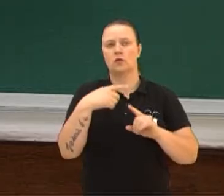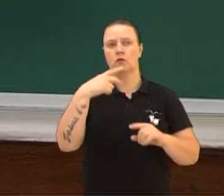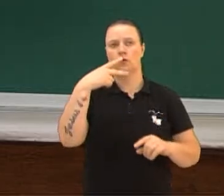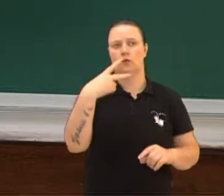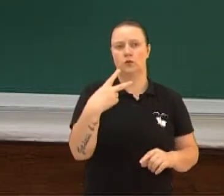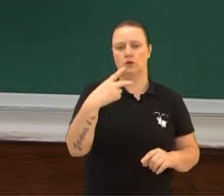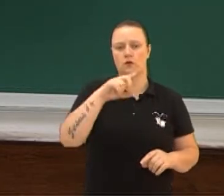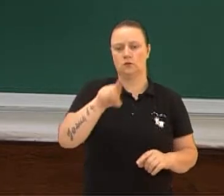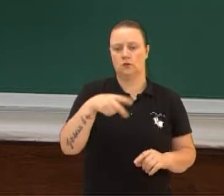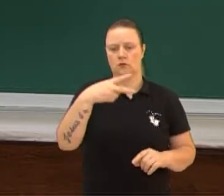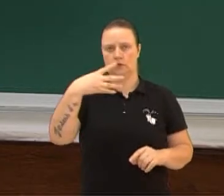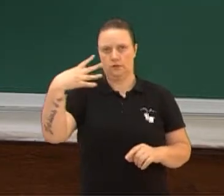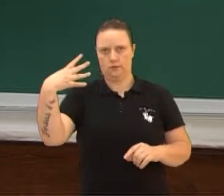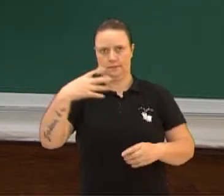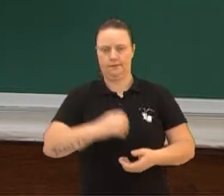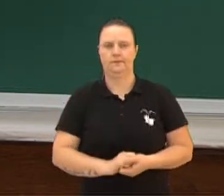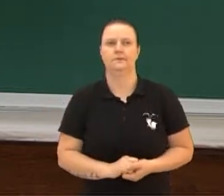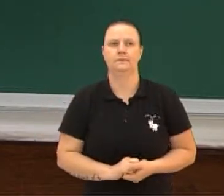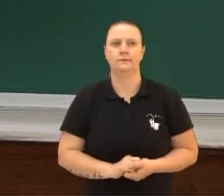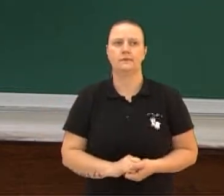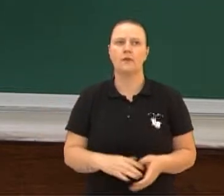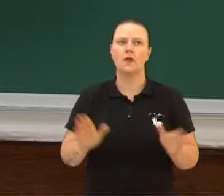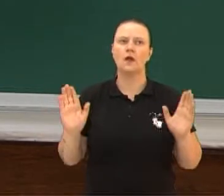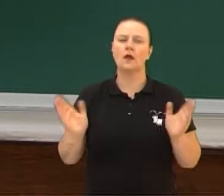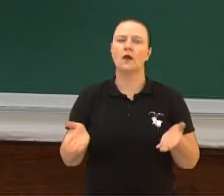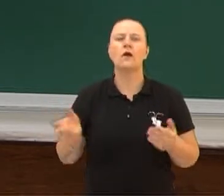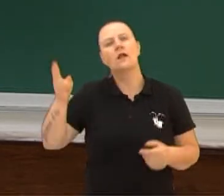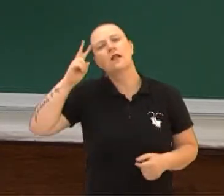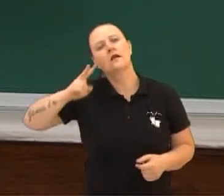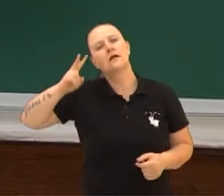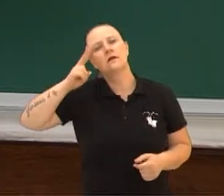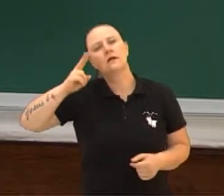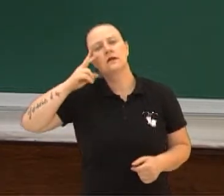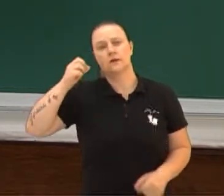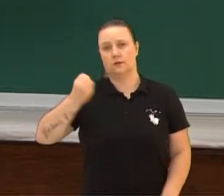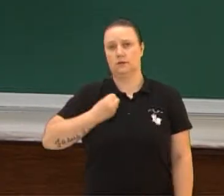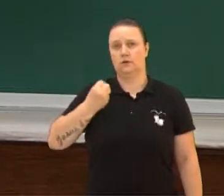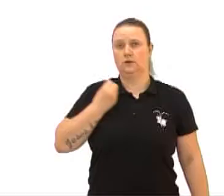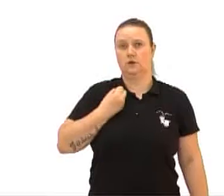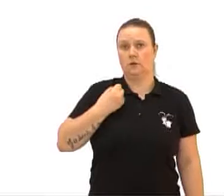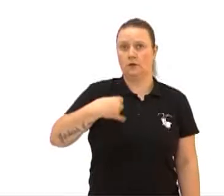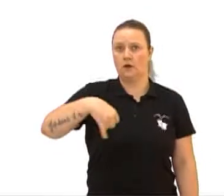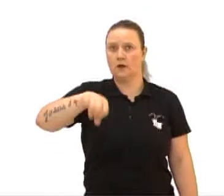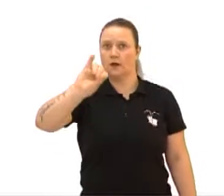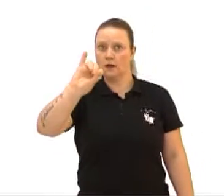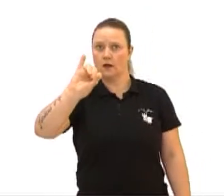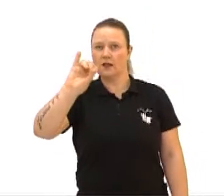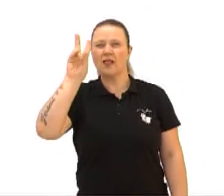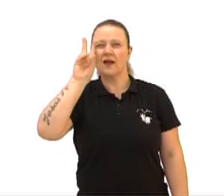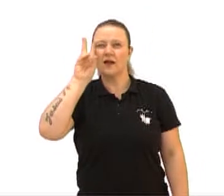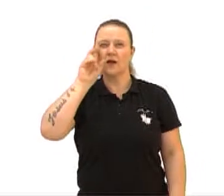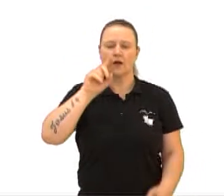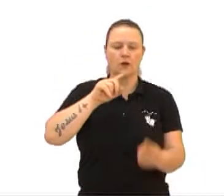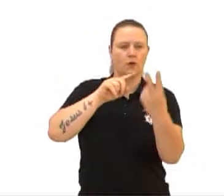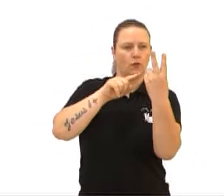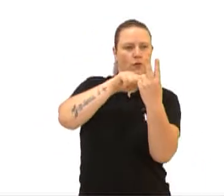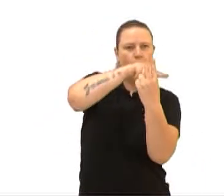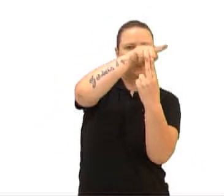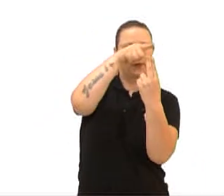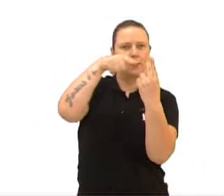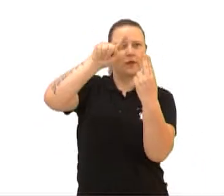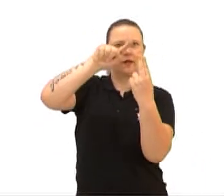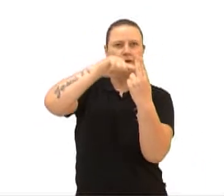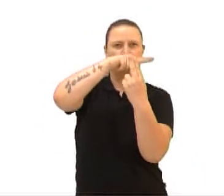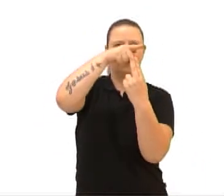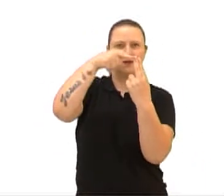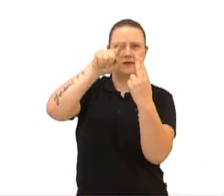o 4. Tá? Então, você lembra do número irracional π? Já ouviu falar nessa letra π, que é uma letra